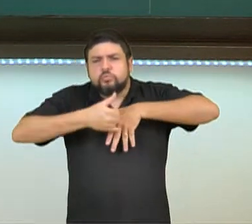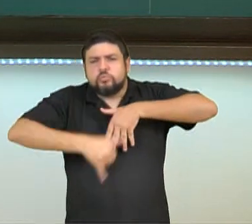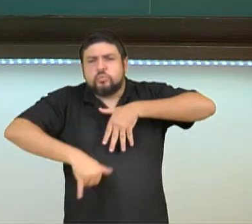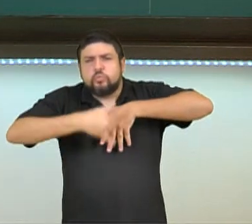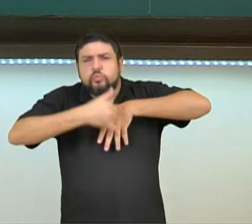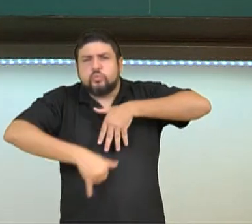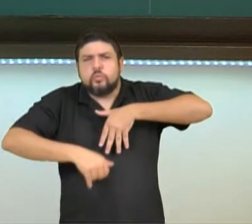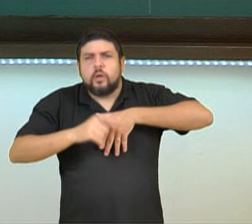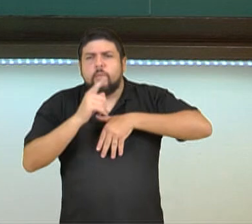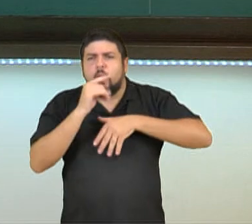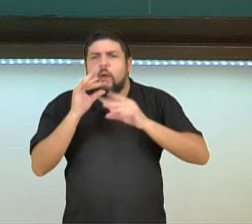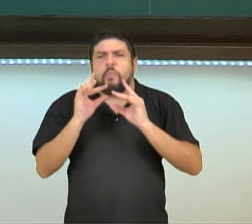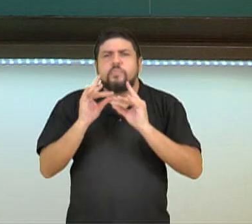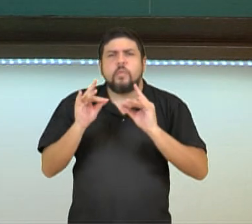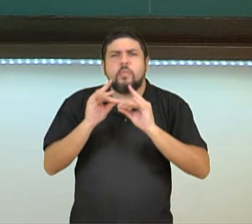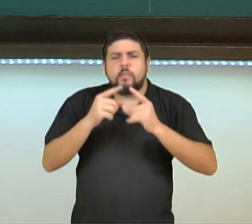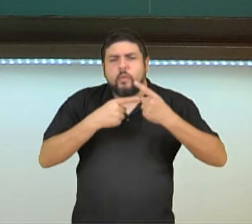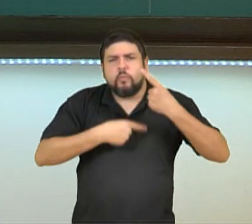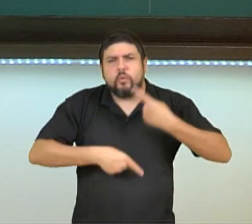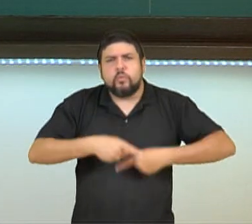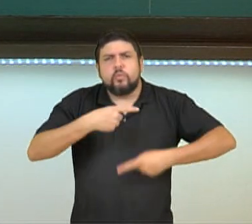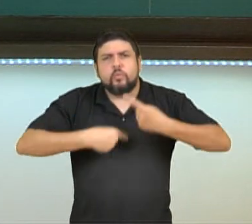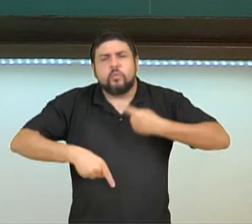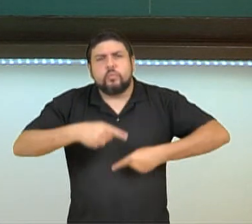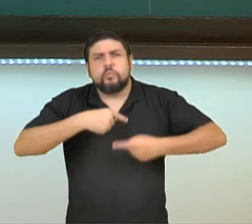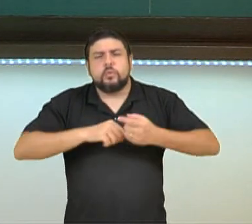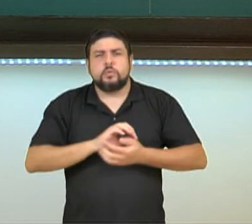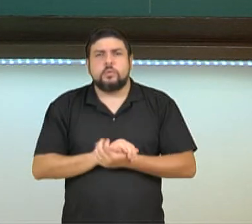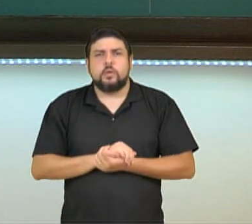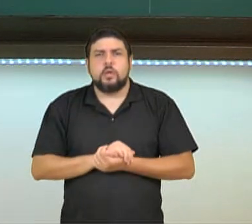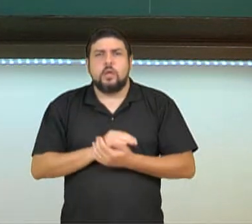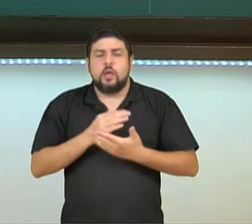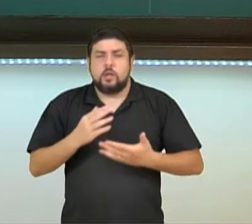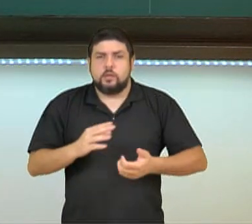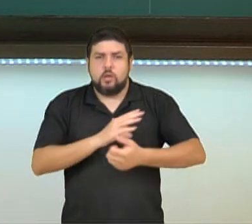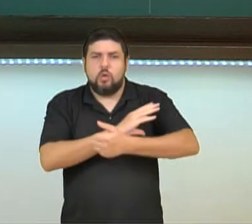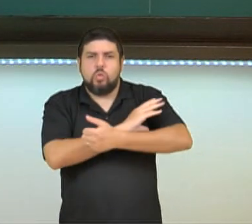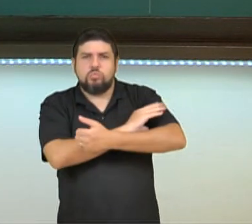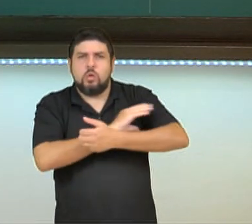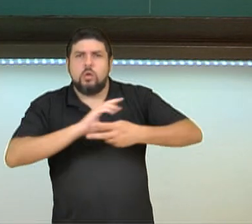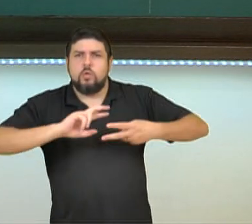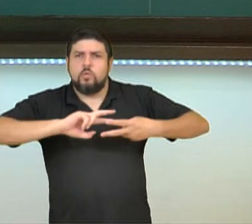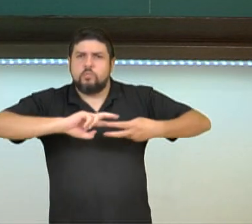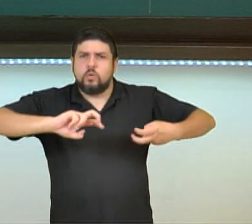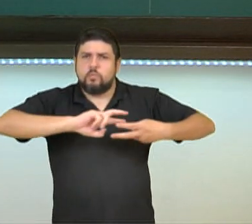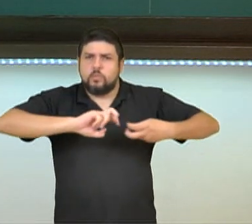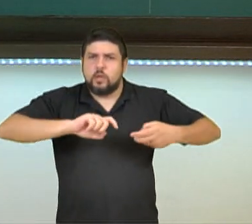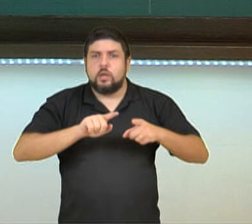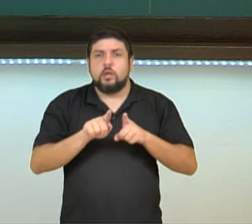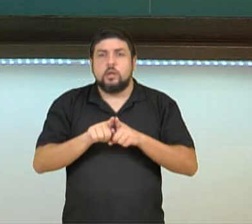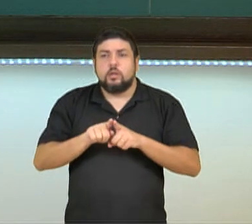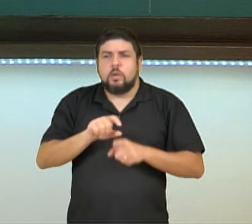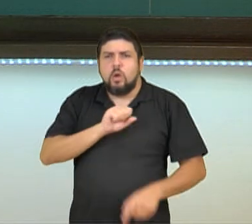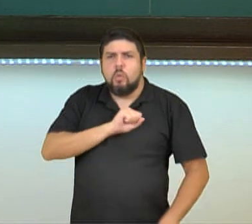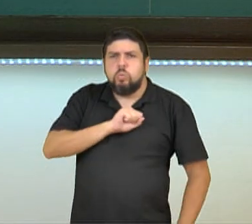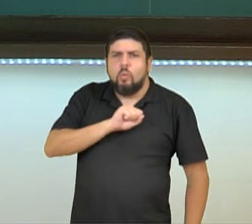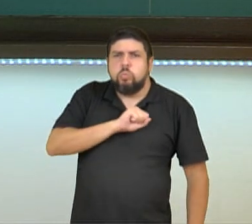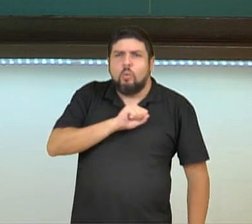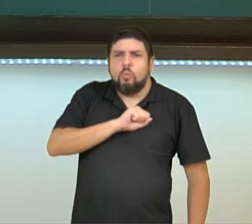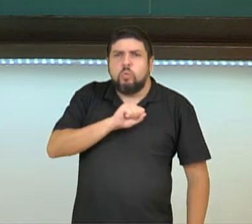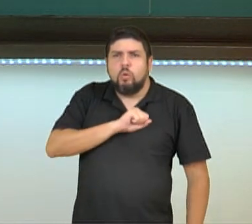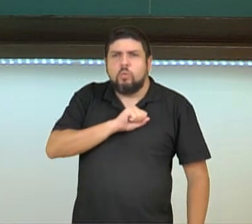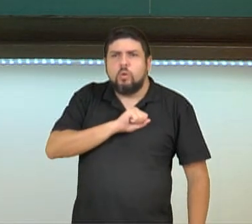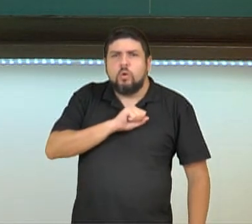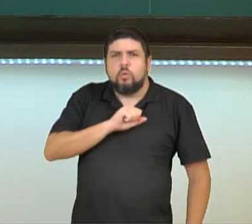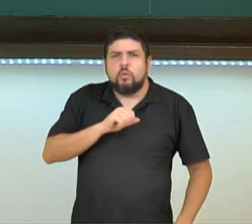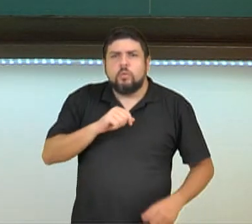linfa, tá? Então, tanto os movimentos musculares quanto a pulsação das nossas artérias, que também ocorre